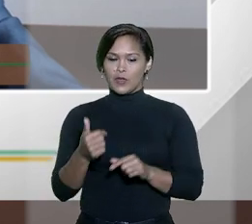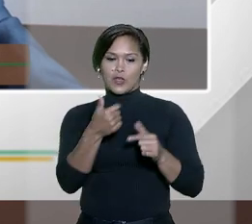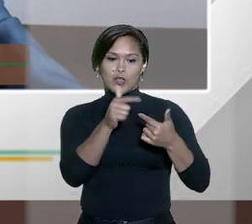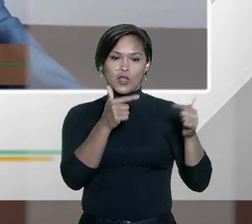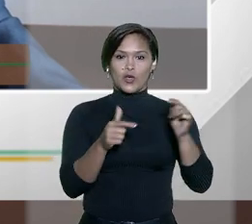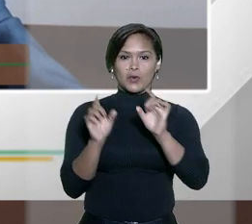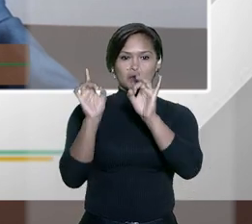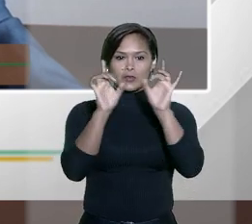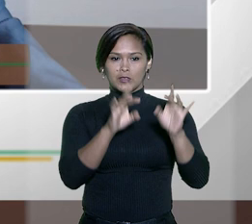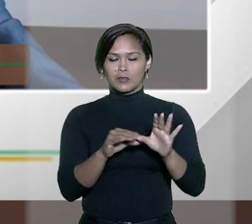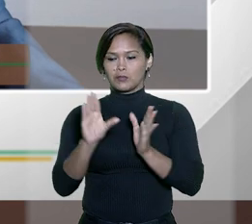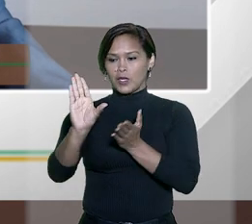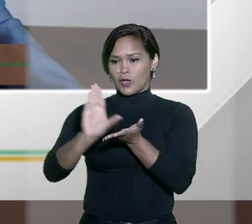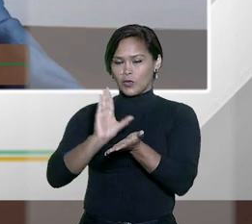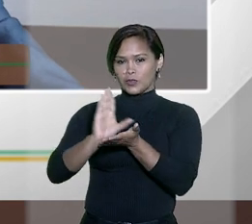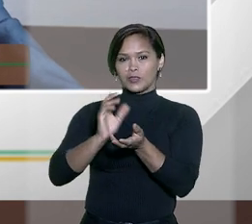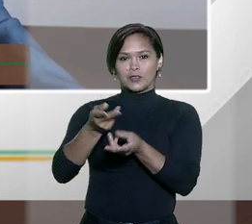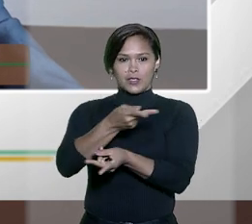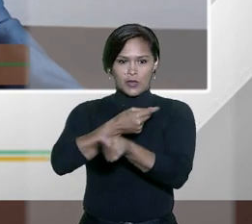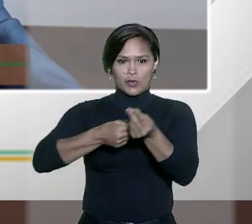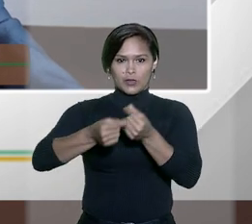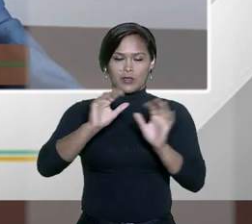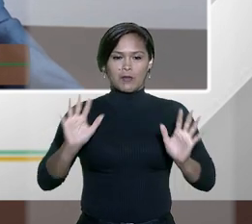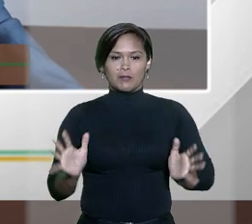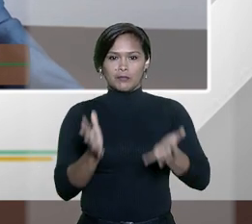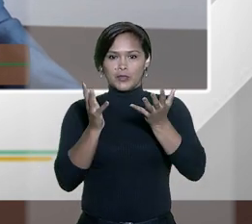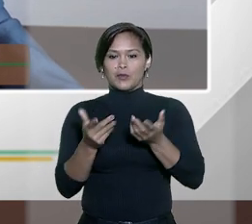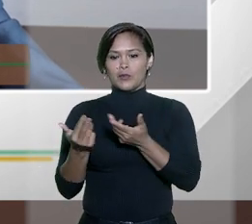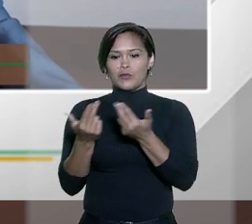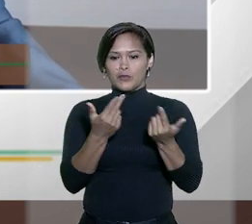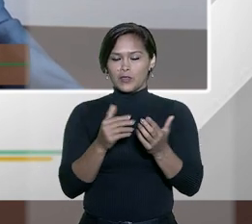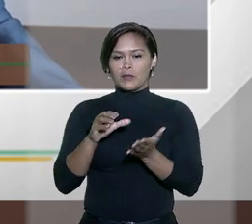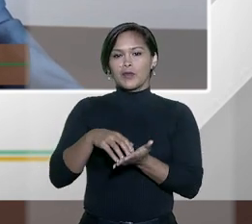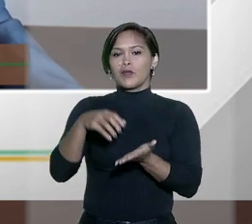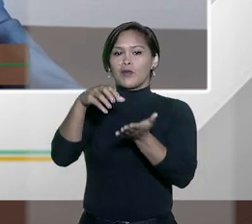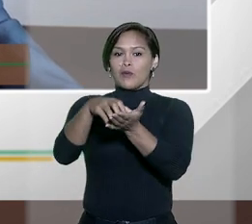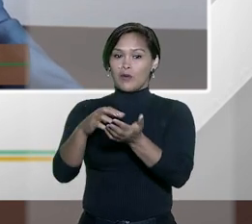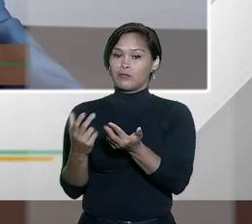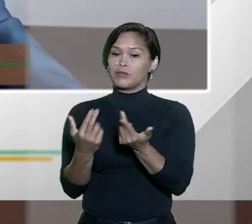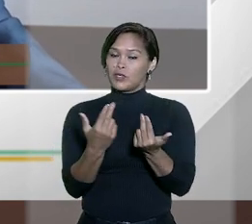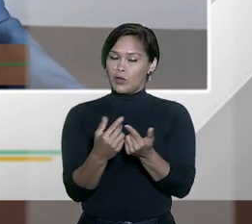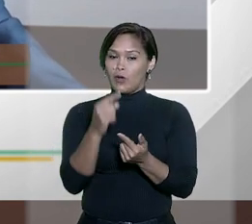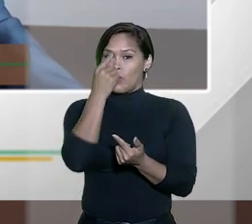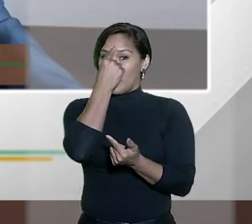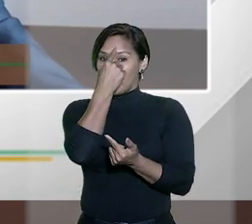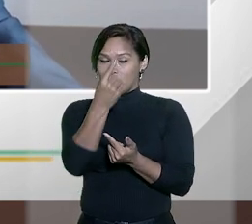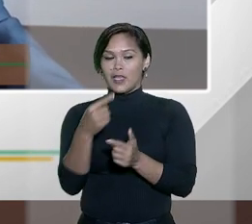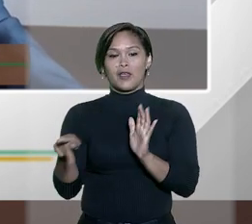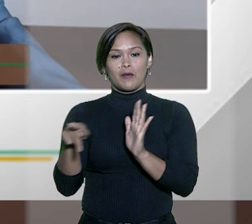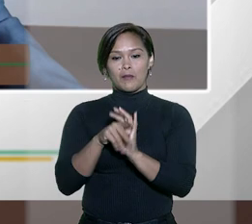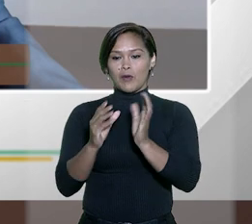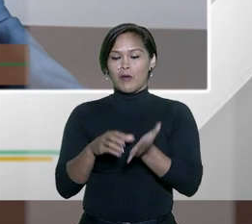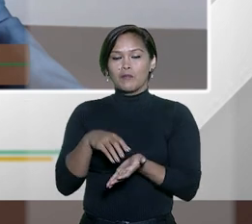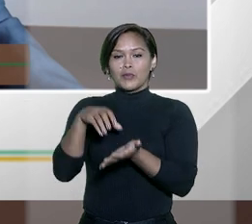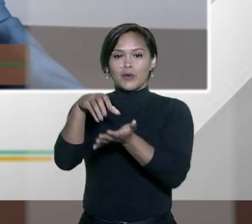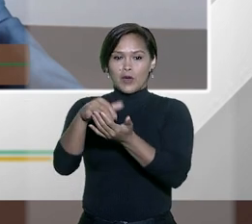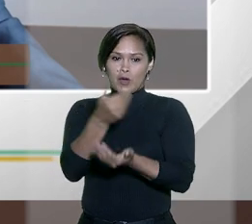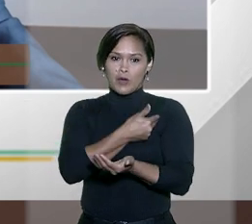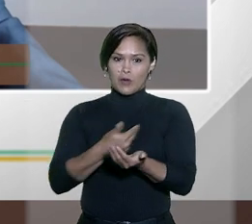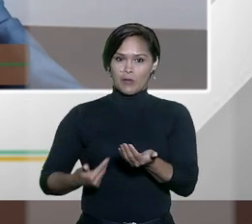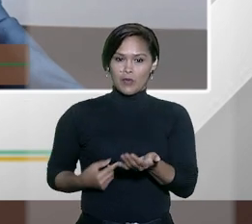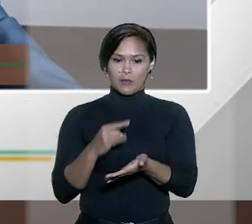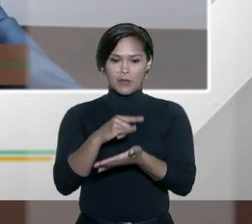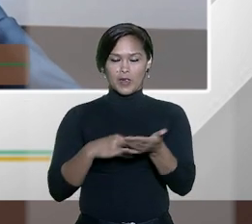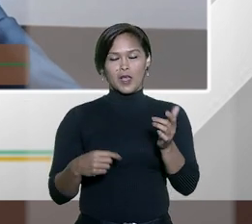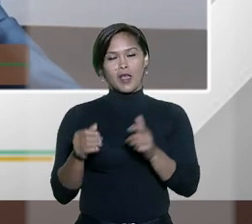demais espécies de concessão negocial promovidas pelo mesmo ente, enfim, também sempre aqui a ideia do mesmo ente público, né? Se é um